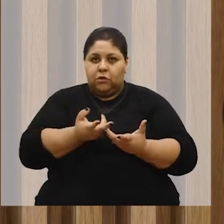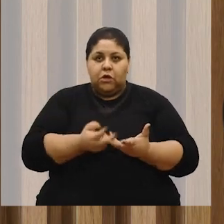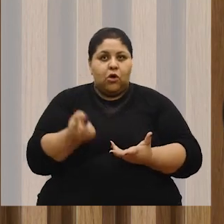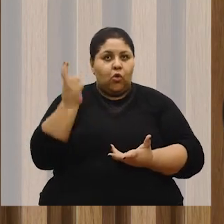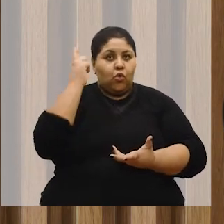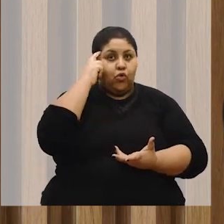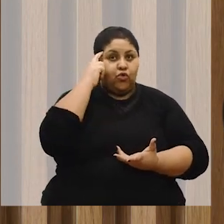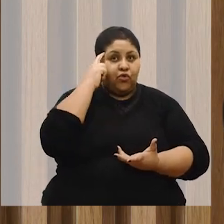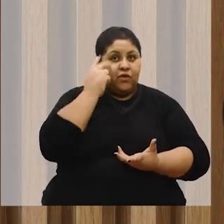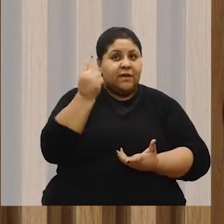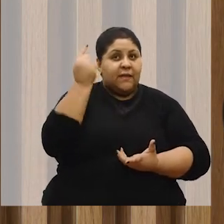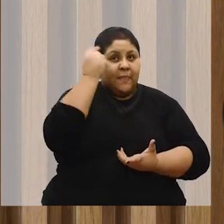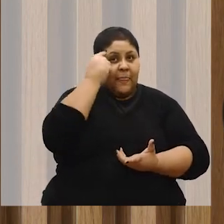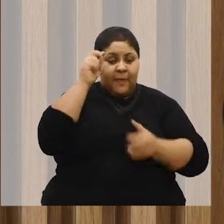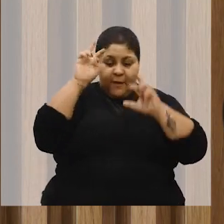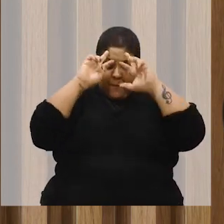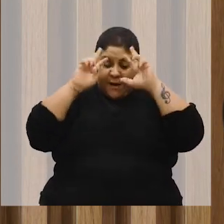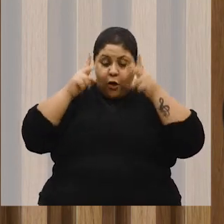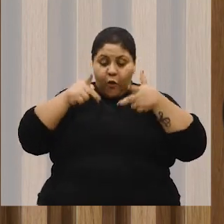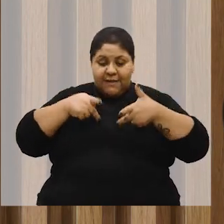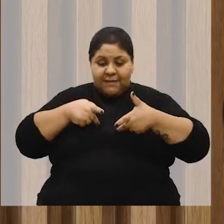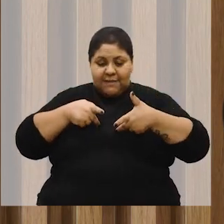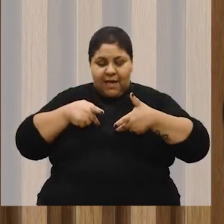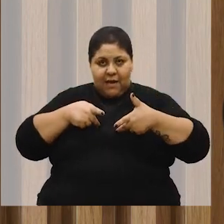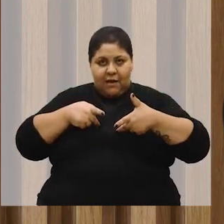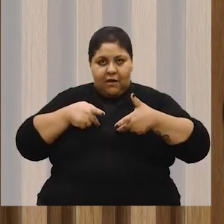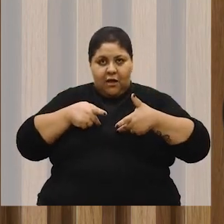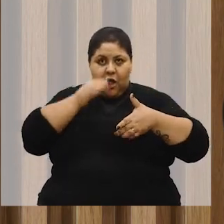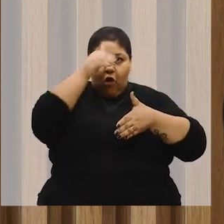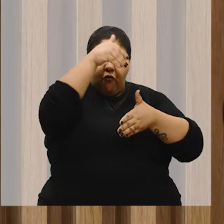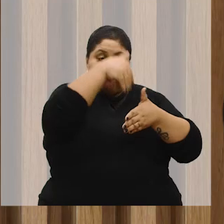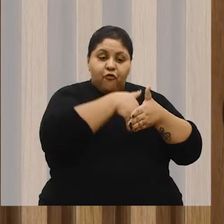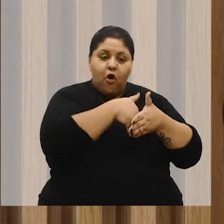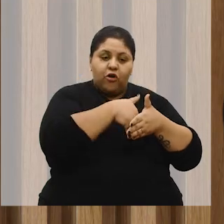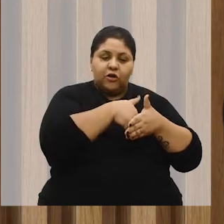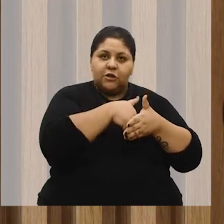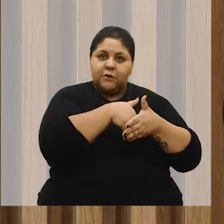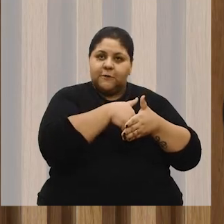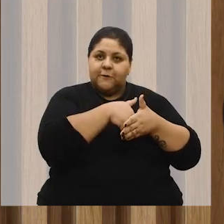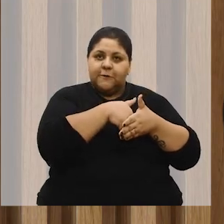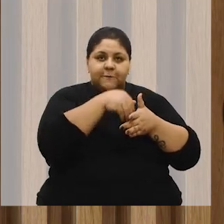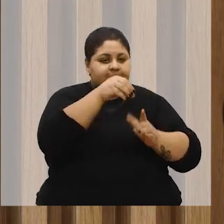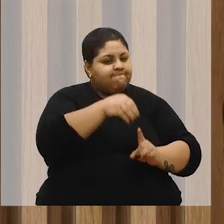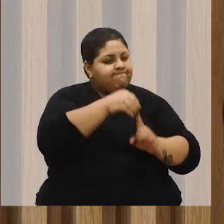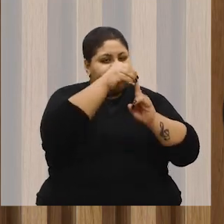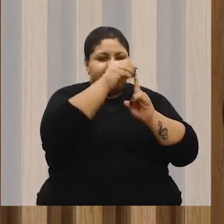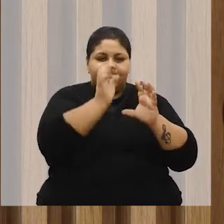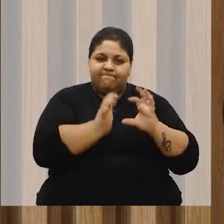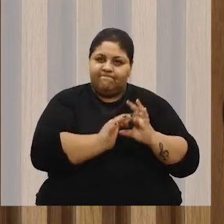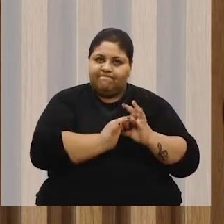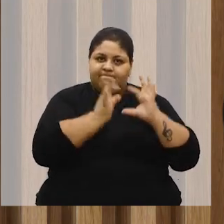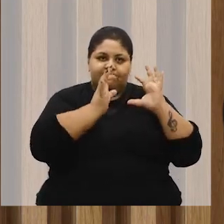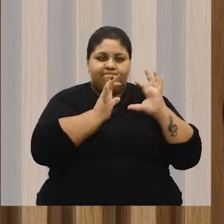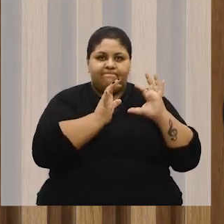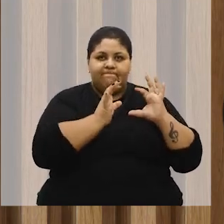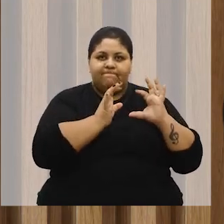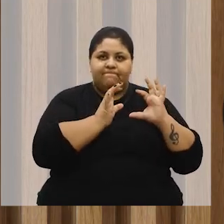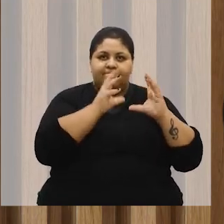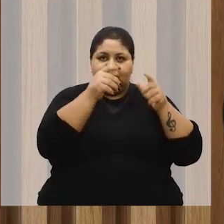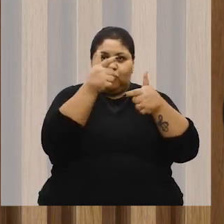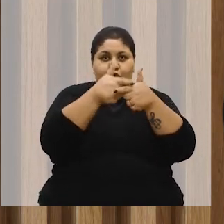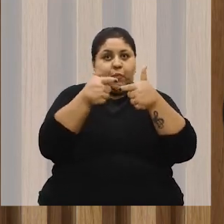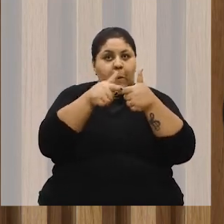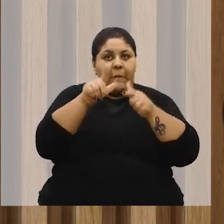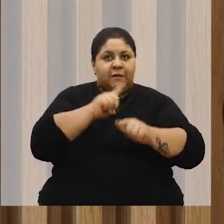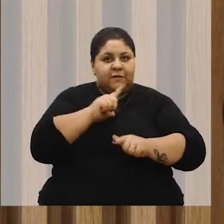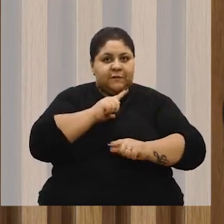somos pensados para reconhecer sobre isso. Uhum. E o voto é a chave para libertar de todos os problemas que